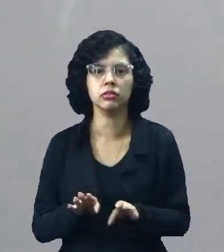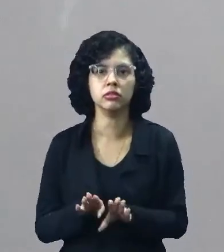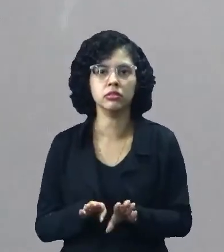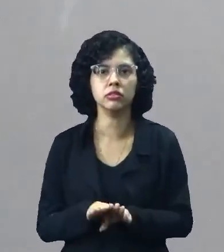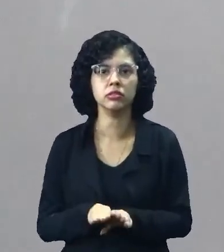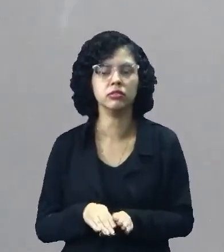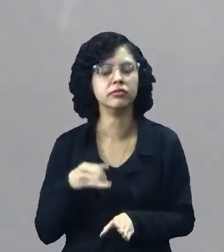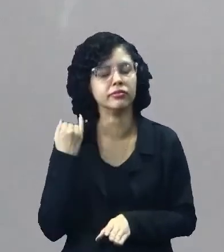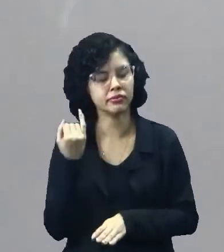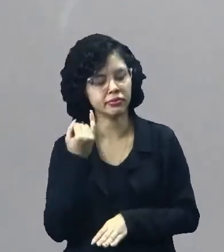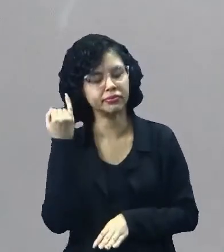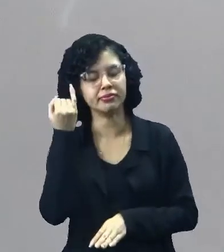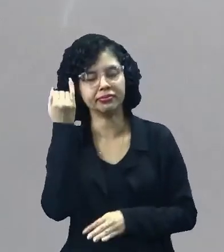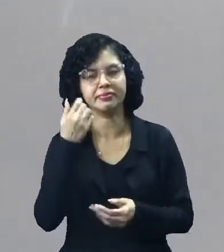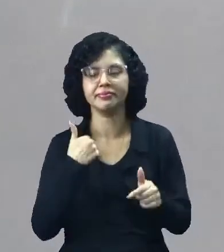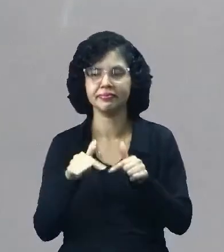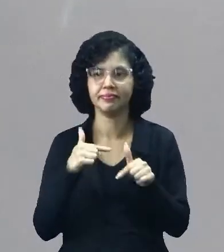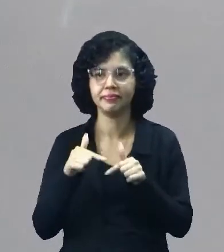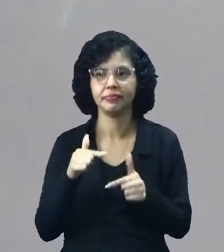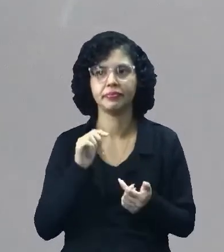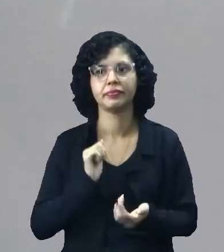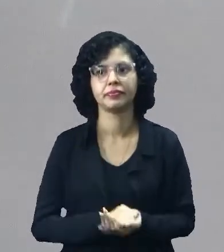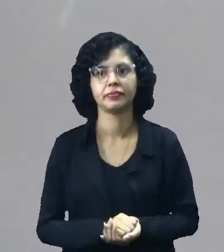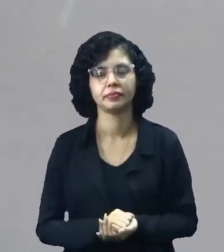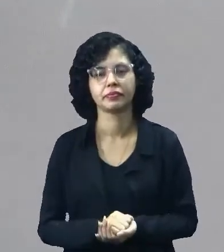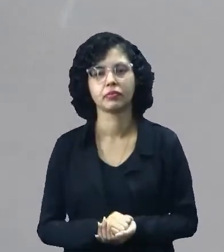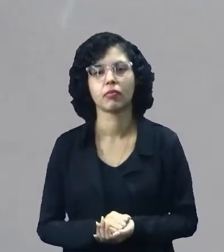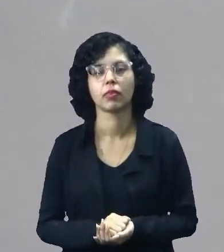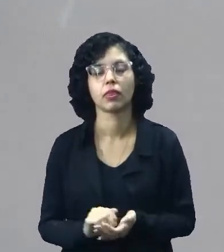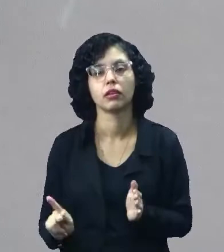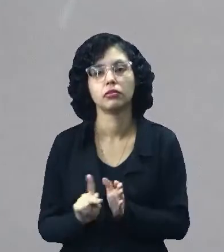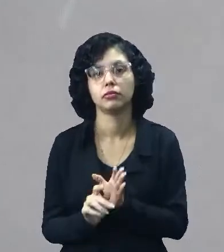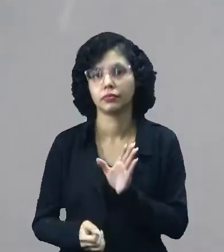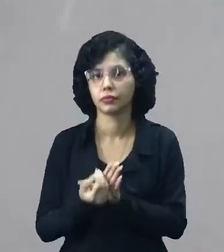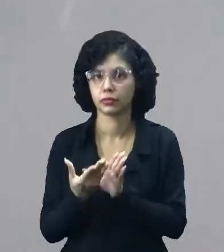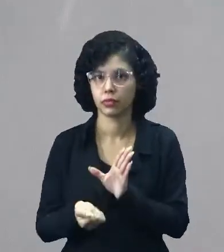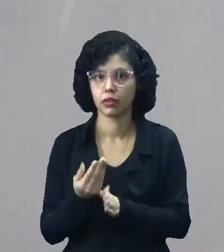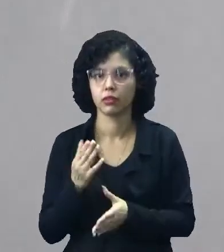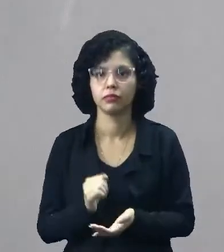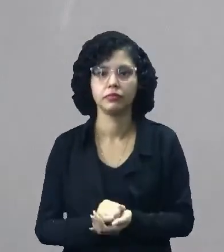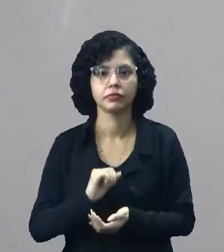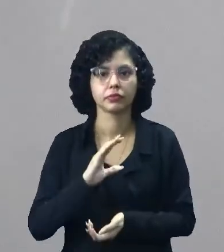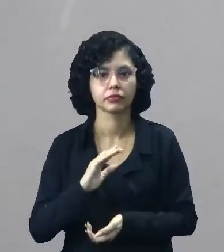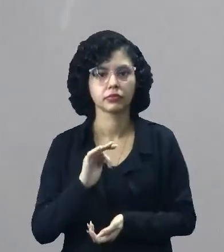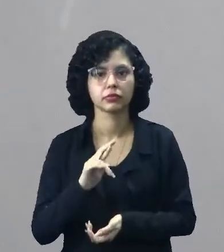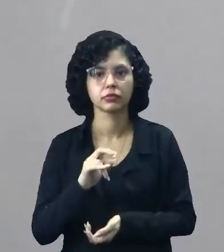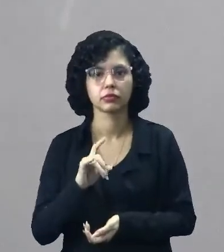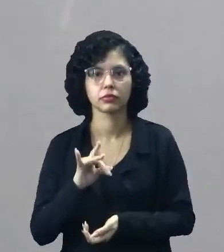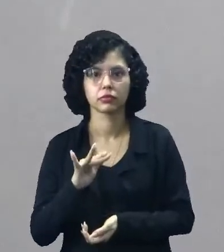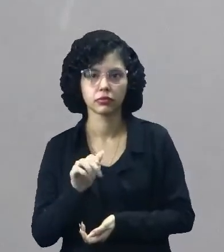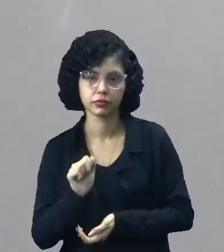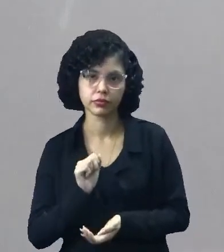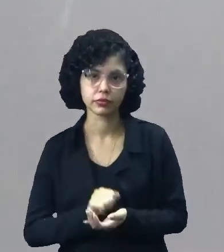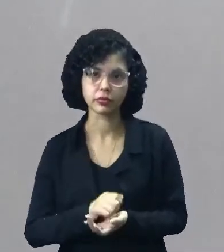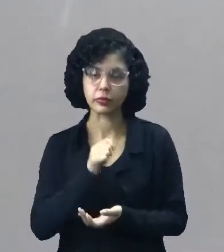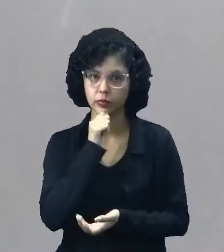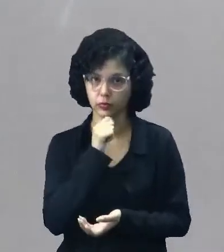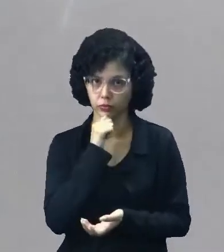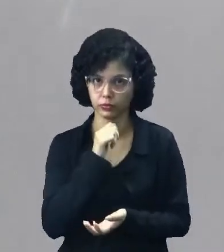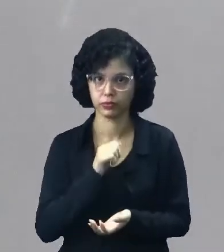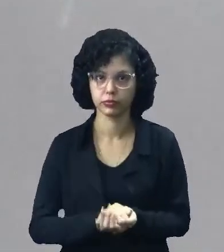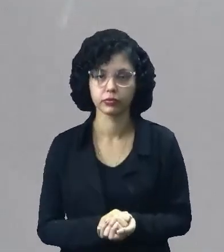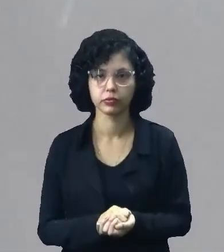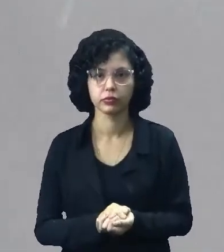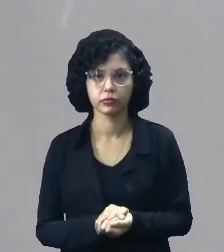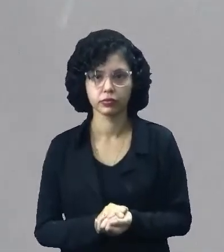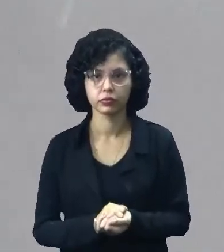haja a especialização do trabalho e isso acaba gerando categorias, né? A circulação de moedas, a